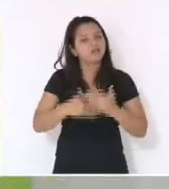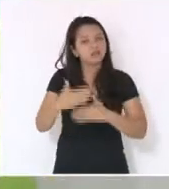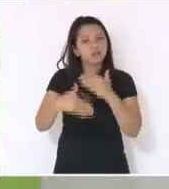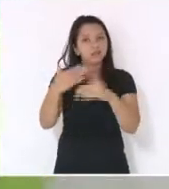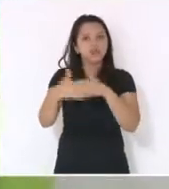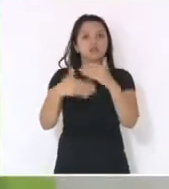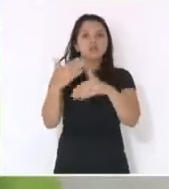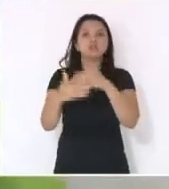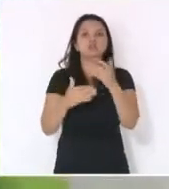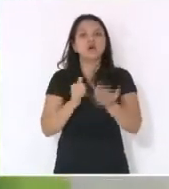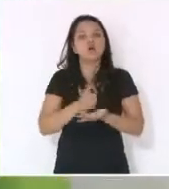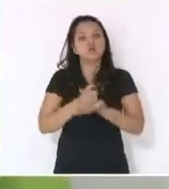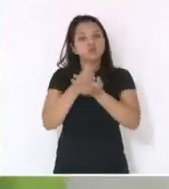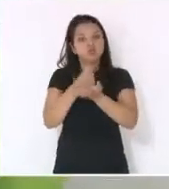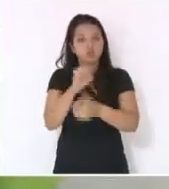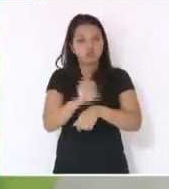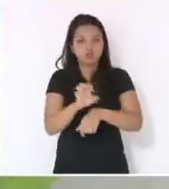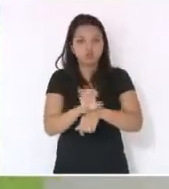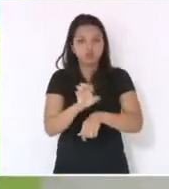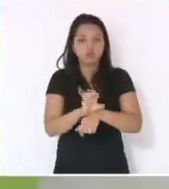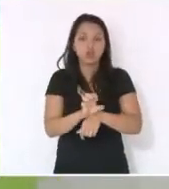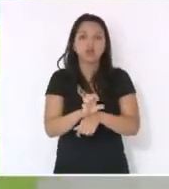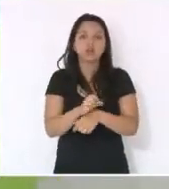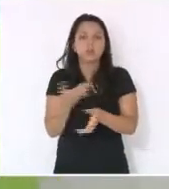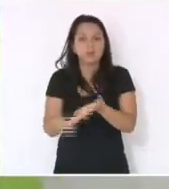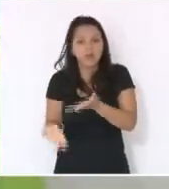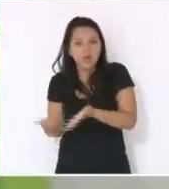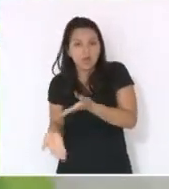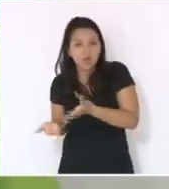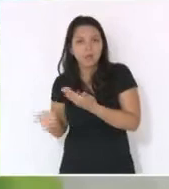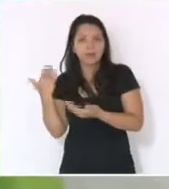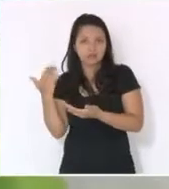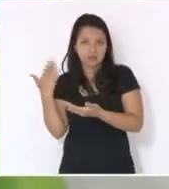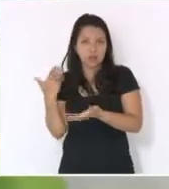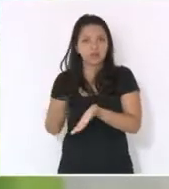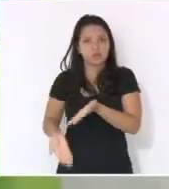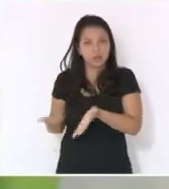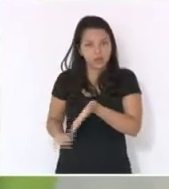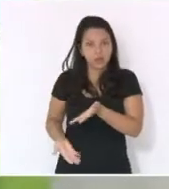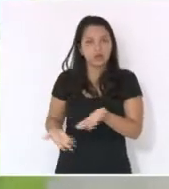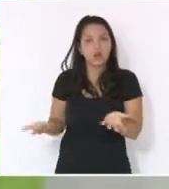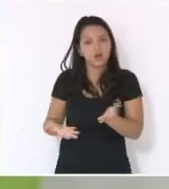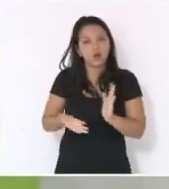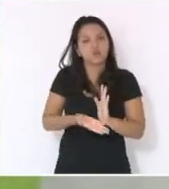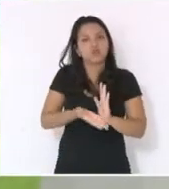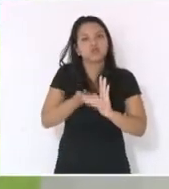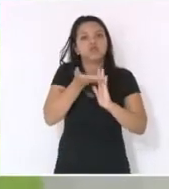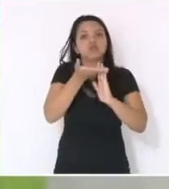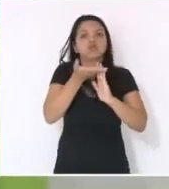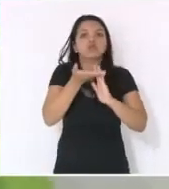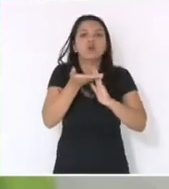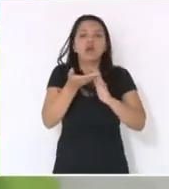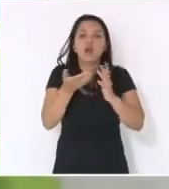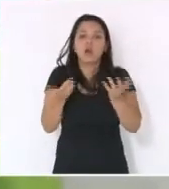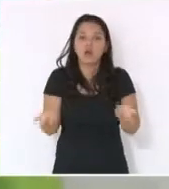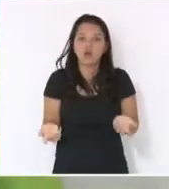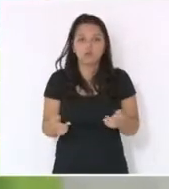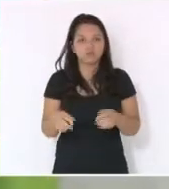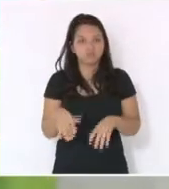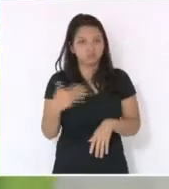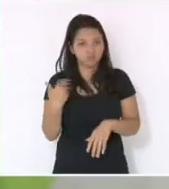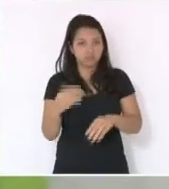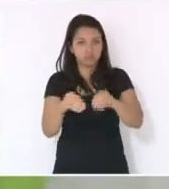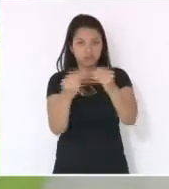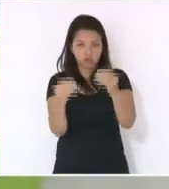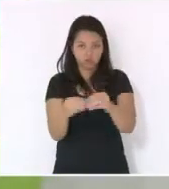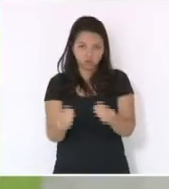que o Estado tinha, inclusive trazendo aí algum prejuízo para o nosso Estado, deputado